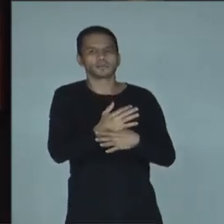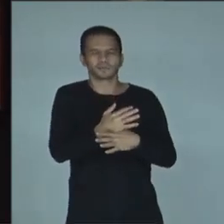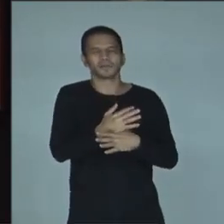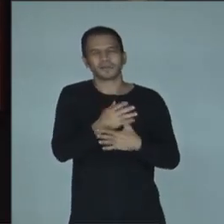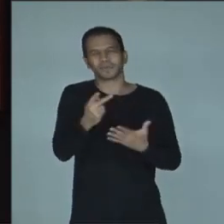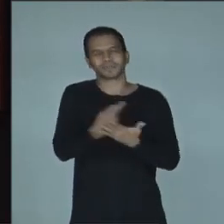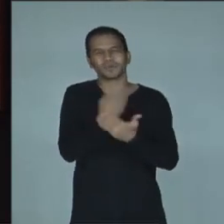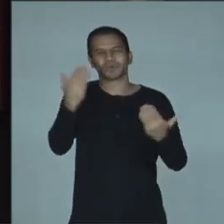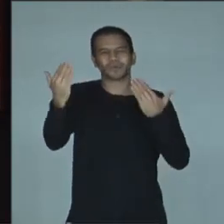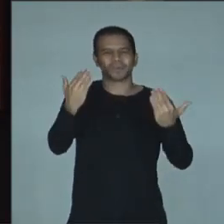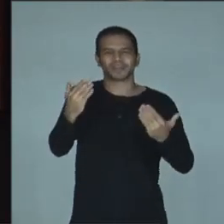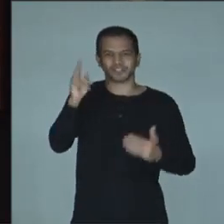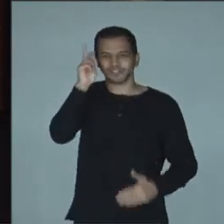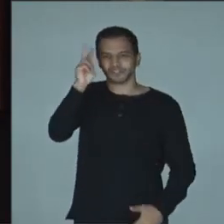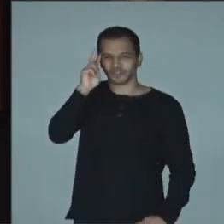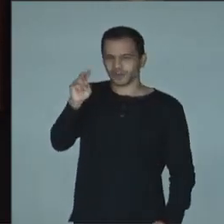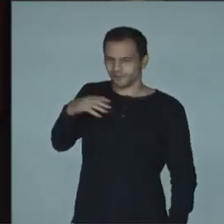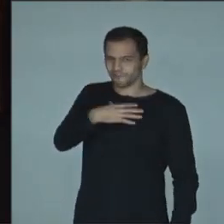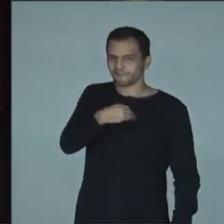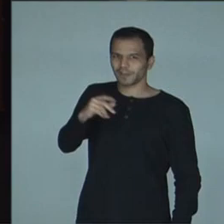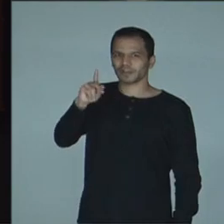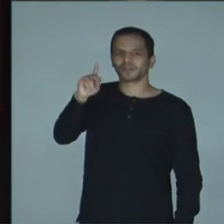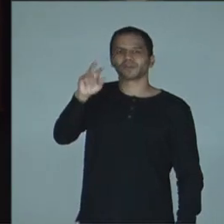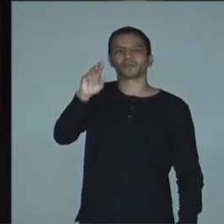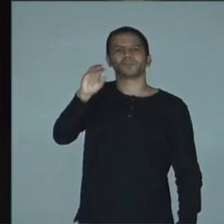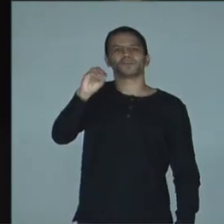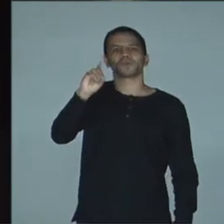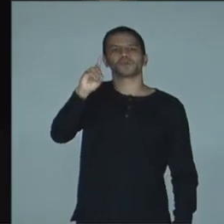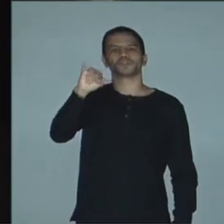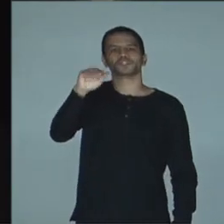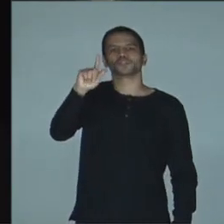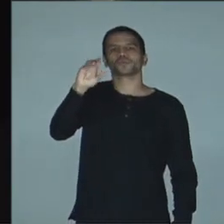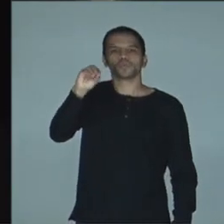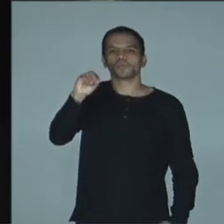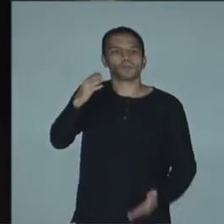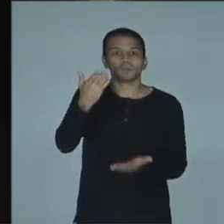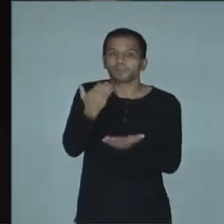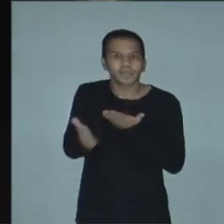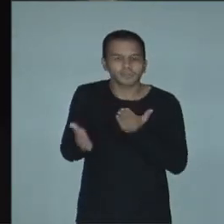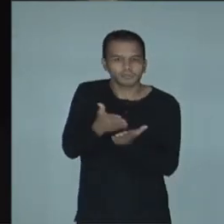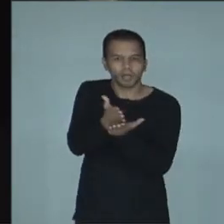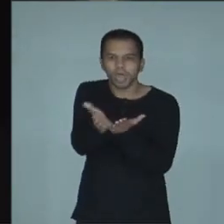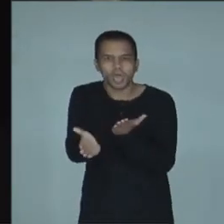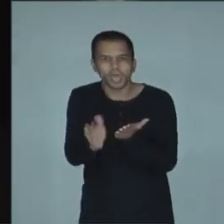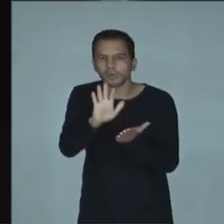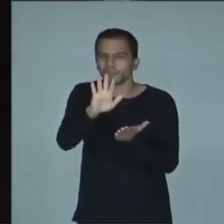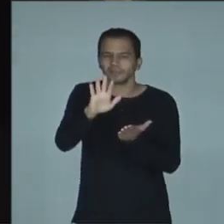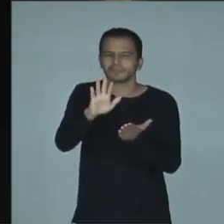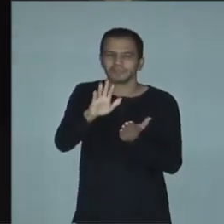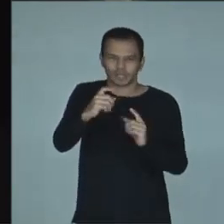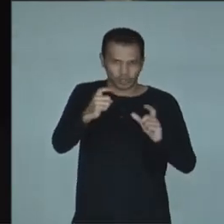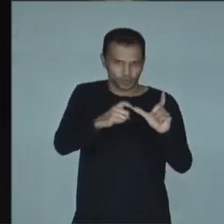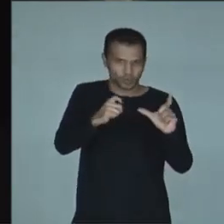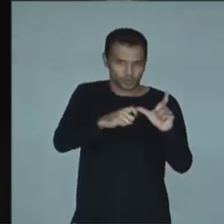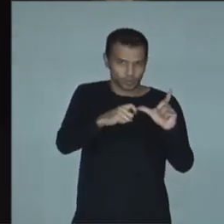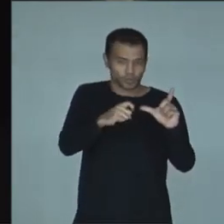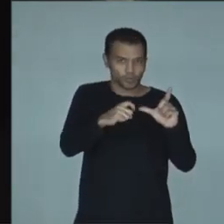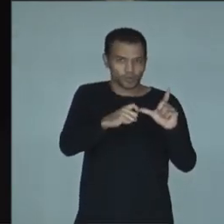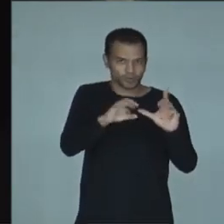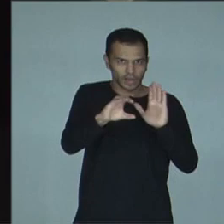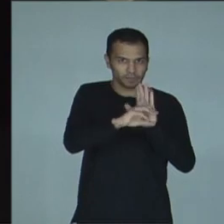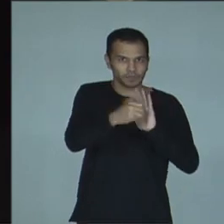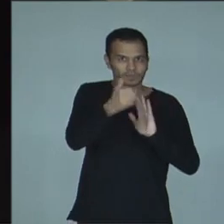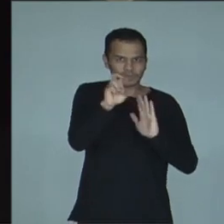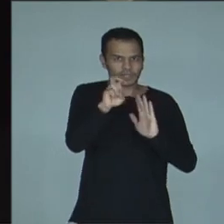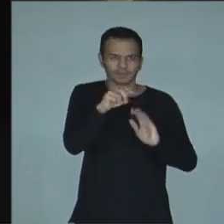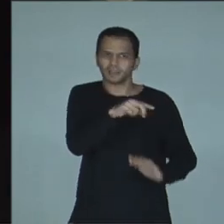longe se perdeu mas tinha um filho dentro de casa Diz a parábola lá de Lucas Capítulo 15 e